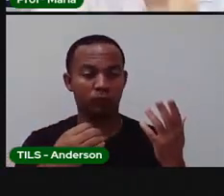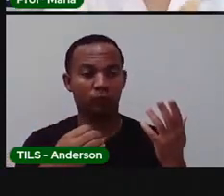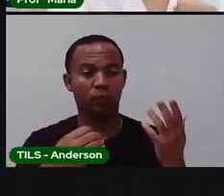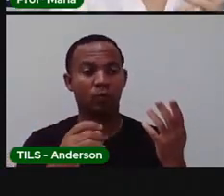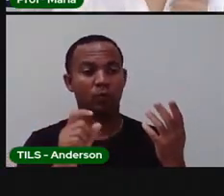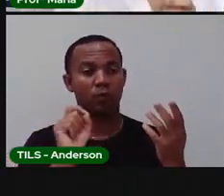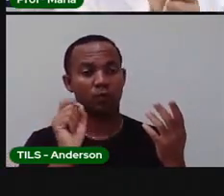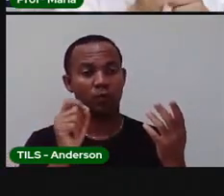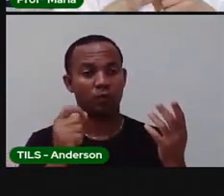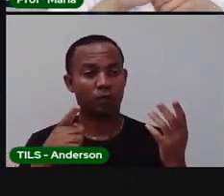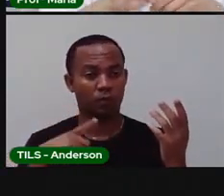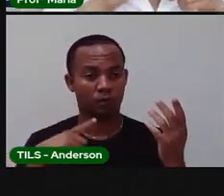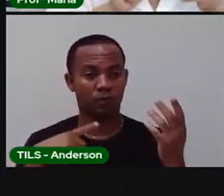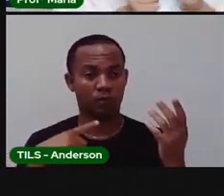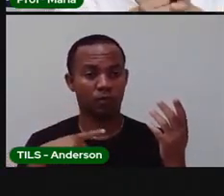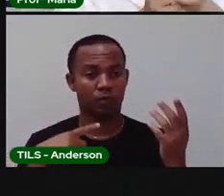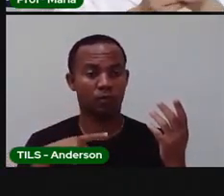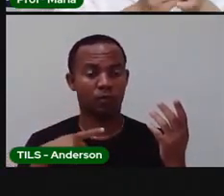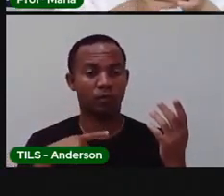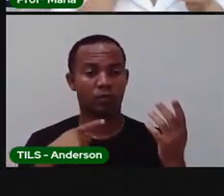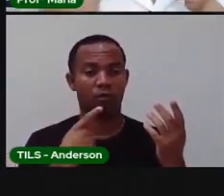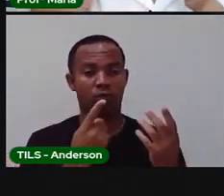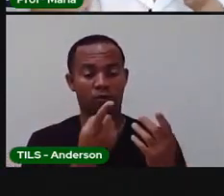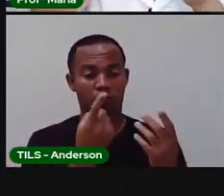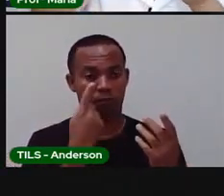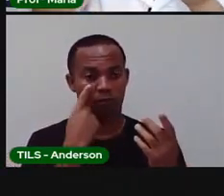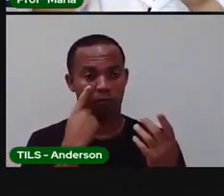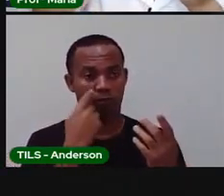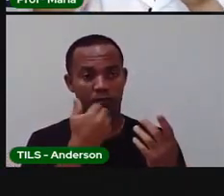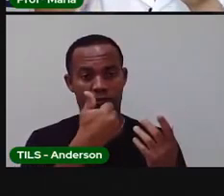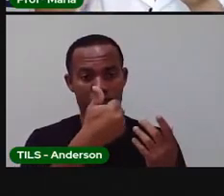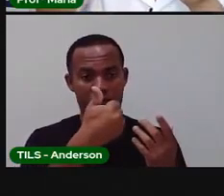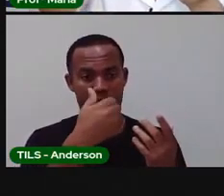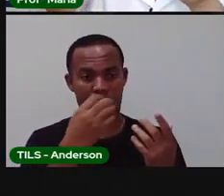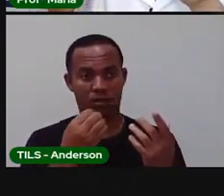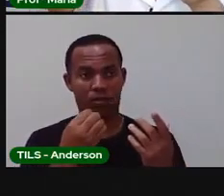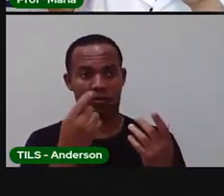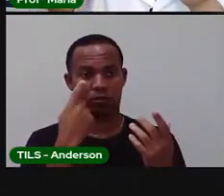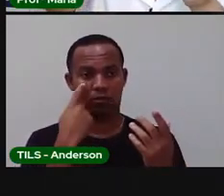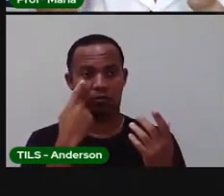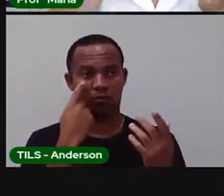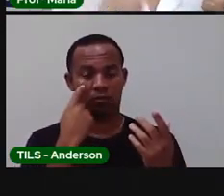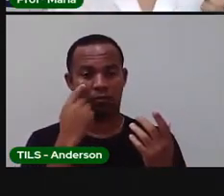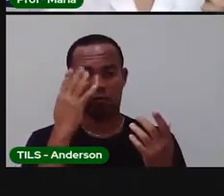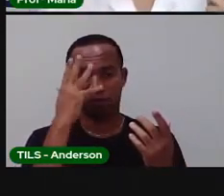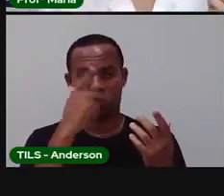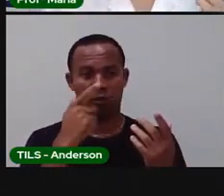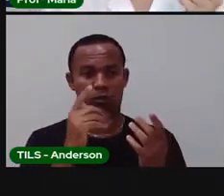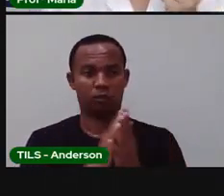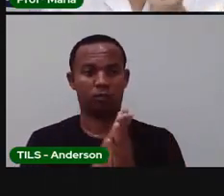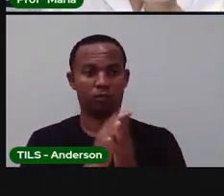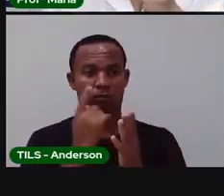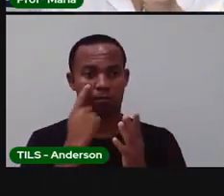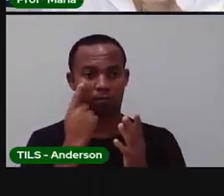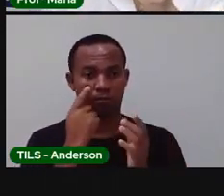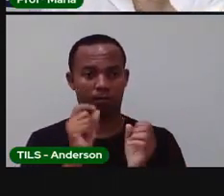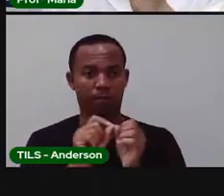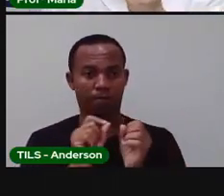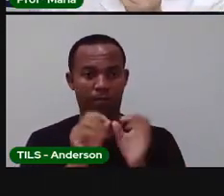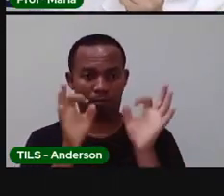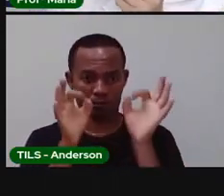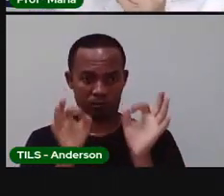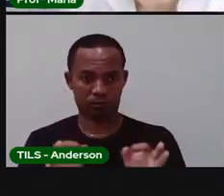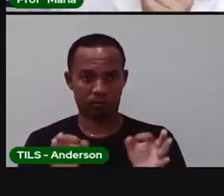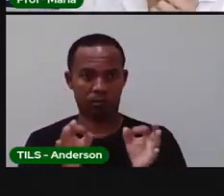1, 2, 3, 4, 5, 6, 7, 8, 9, 10. Tem um 10 aqui, certo? Olha eles aqui, ó. Os 10. Todos bonitinhos aqui. Fiz 10.